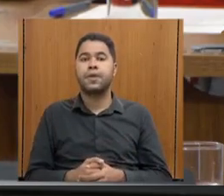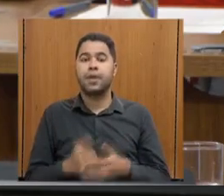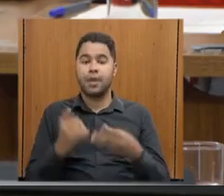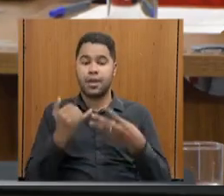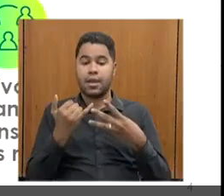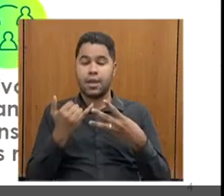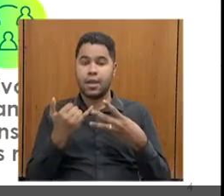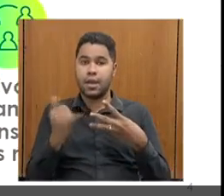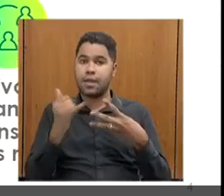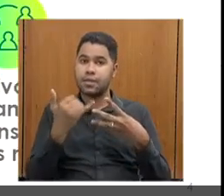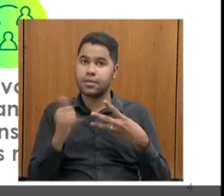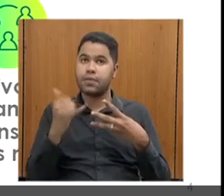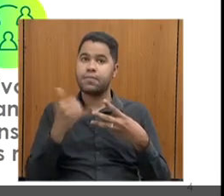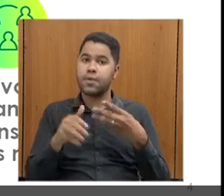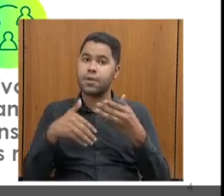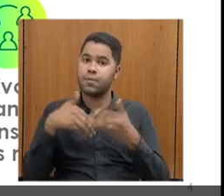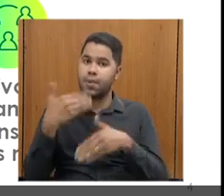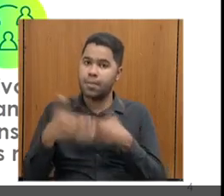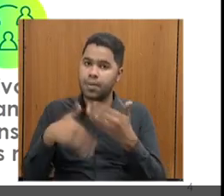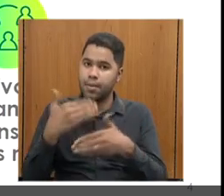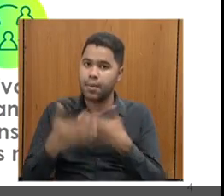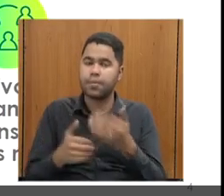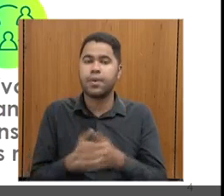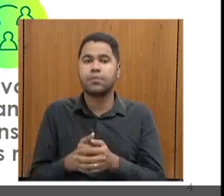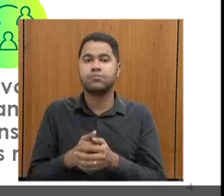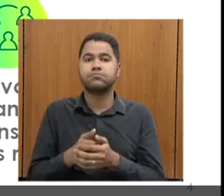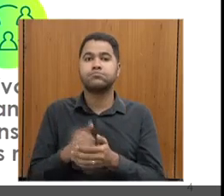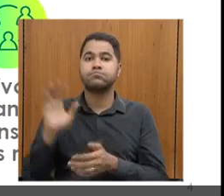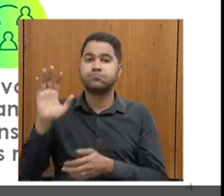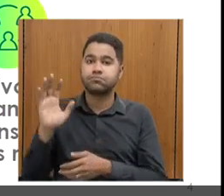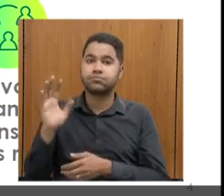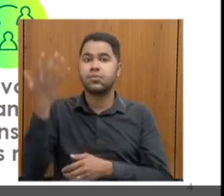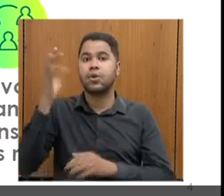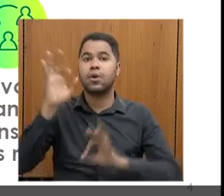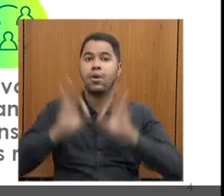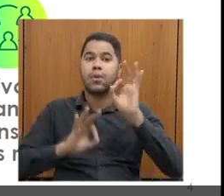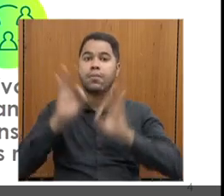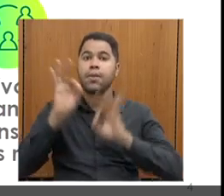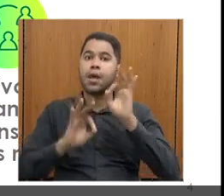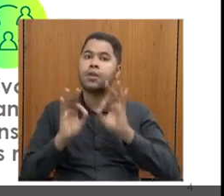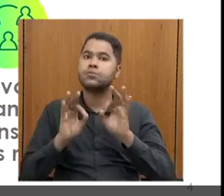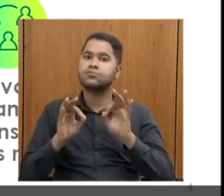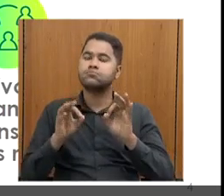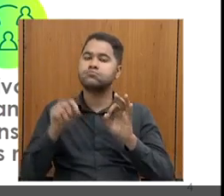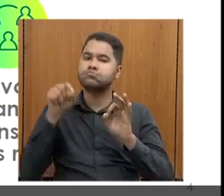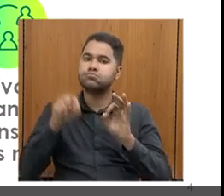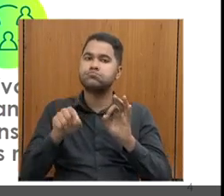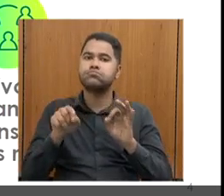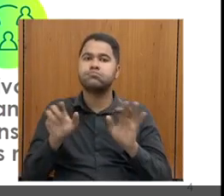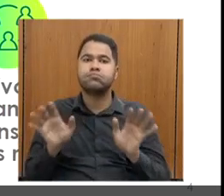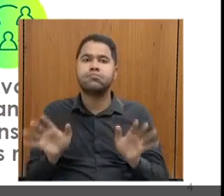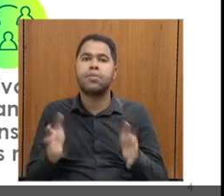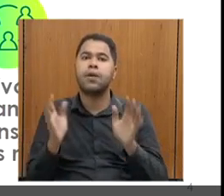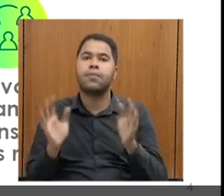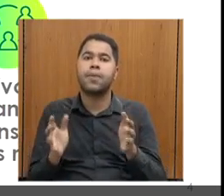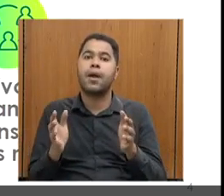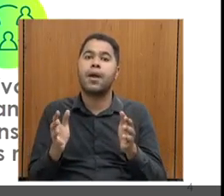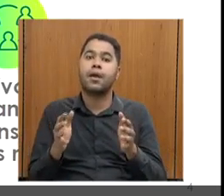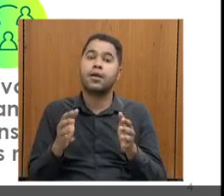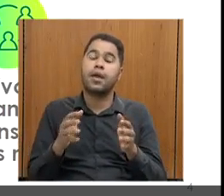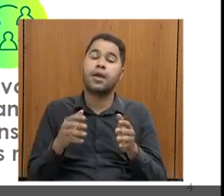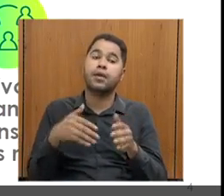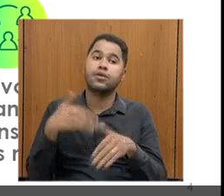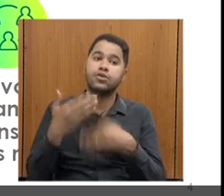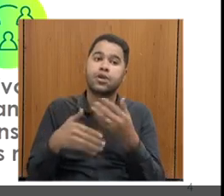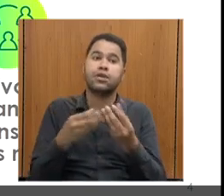Cemig como uma indutora do desenvolvimento e realizar este plano ambicioso de investimento em geração e